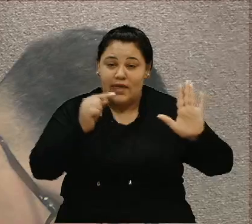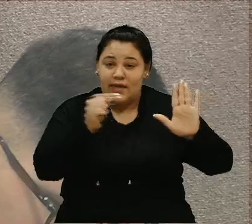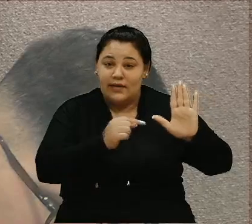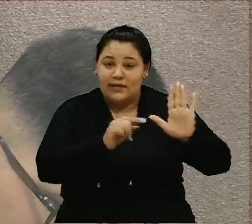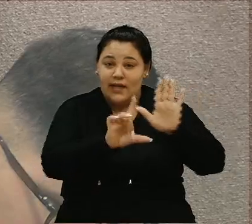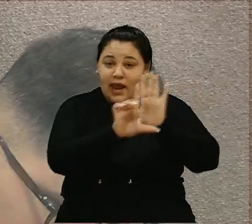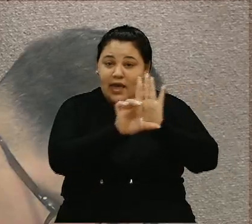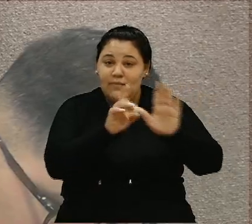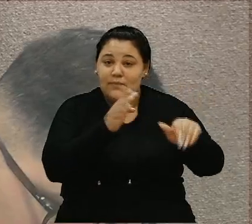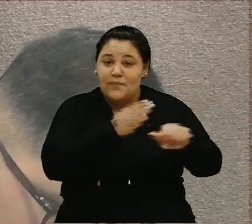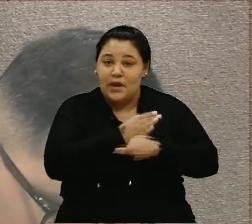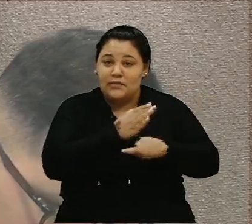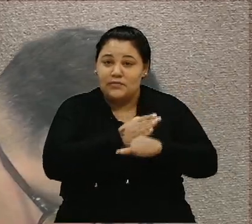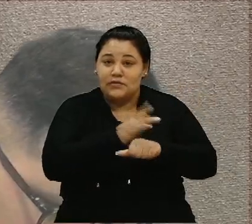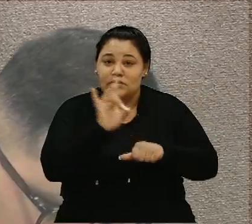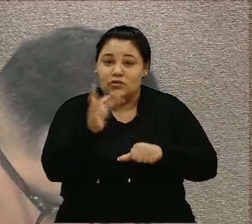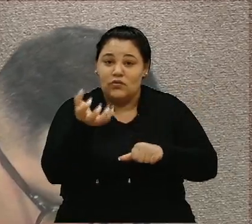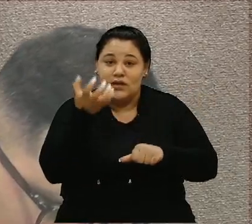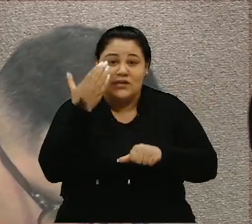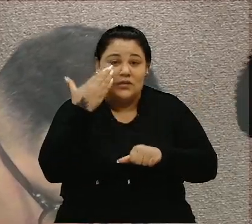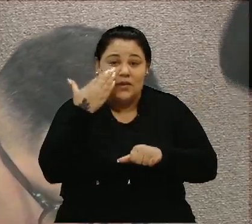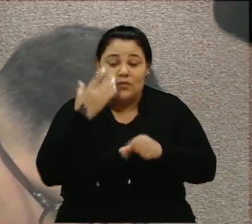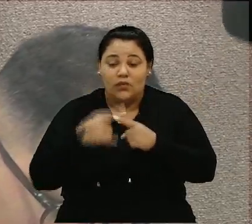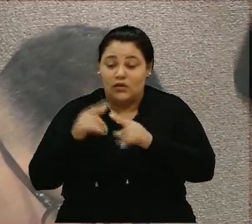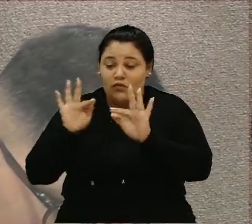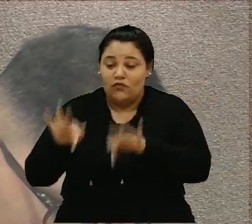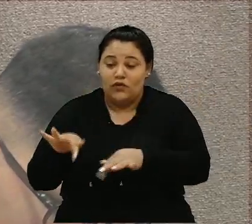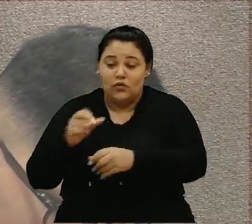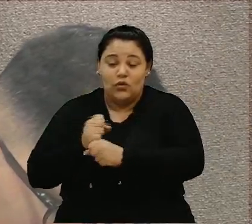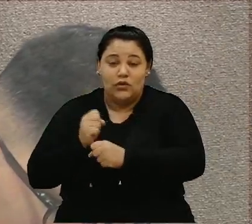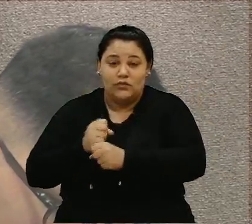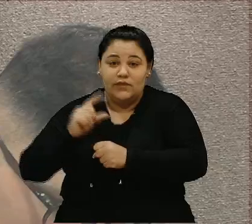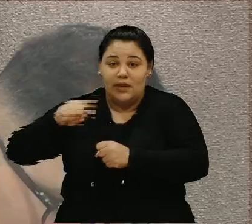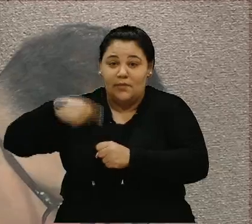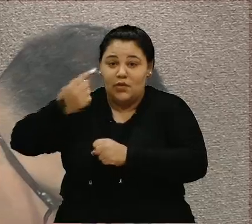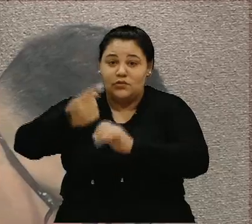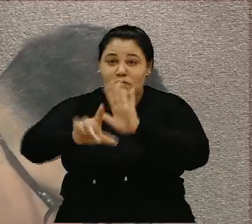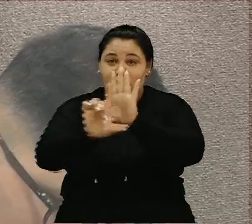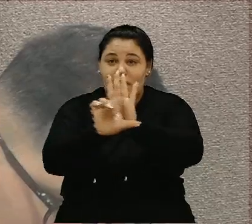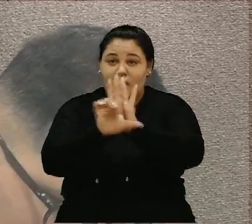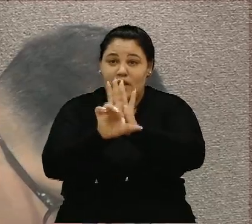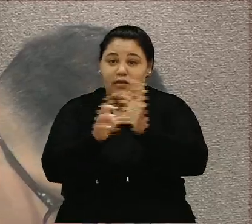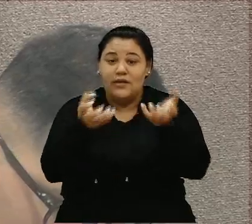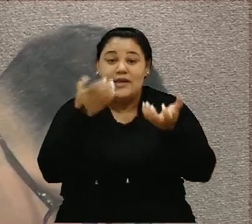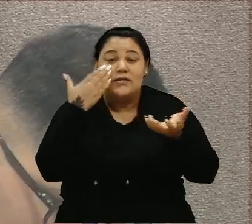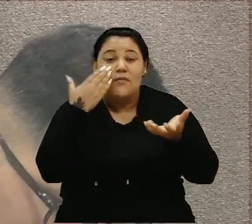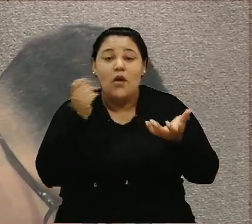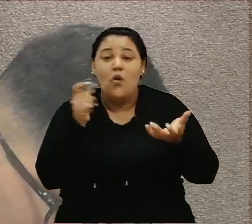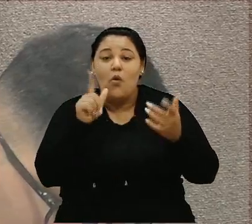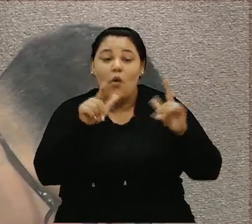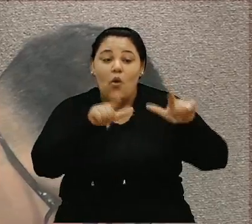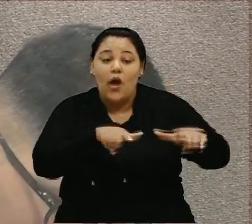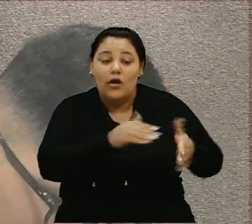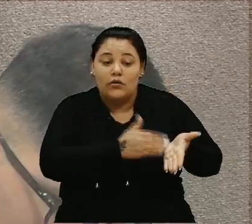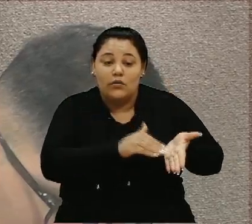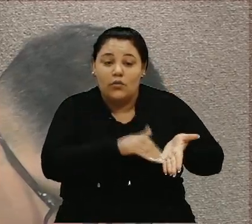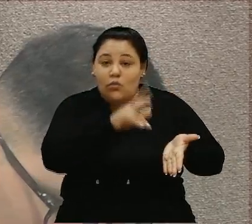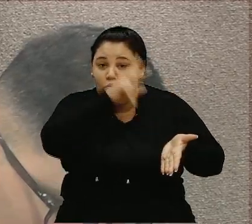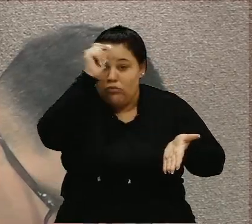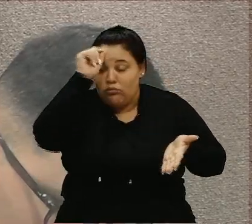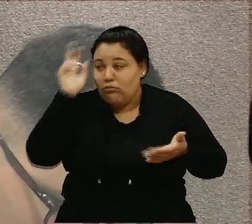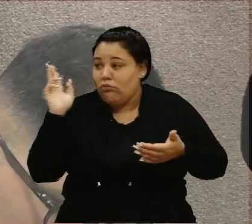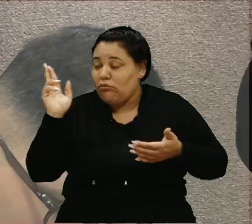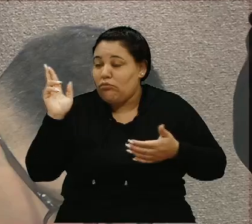enquadra. É só isso que eu gostaria de saber, porque no final do ano vai ter a próxima lei, eu só queria saber onde está. Se é no gabinete do prefeito, se é na